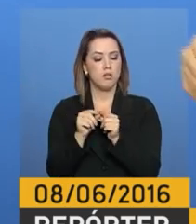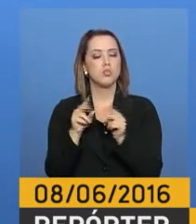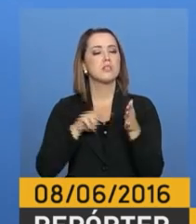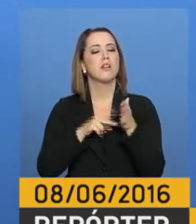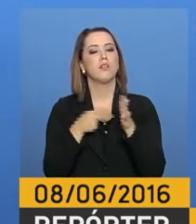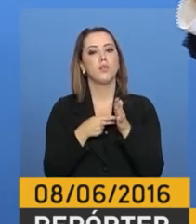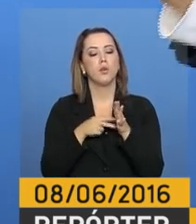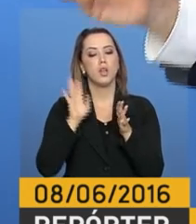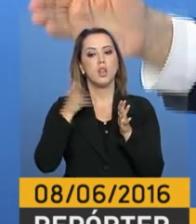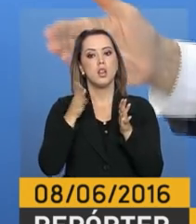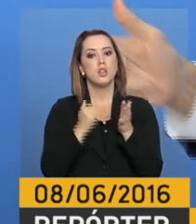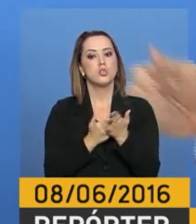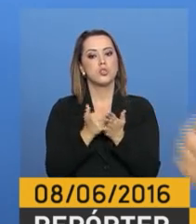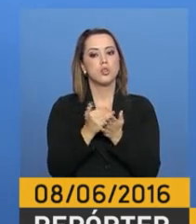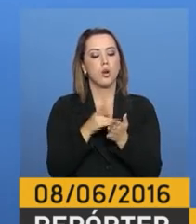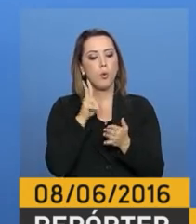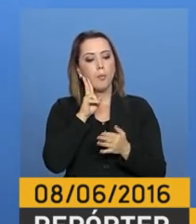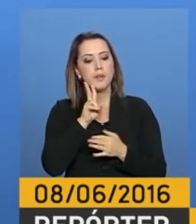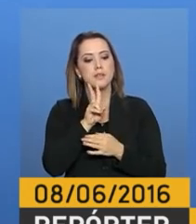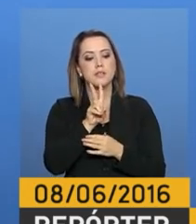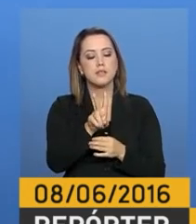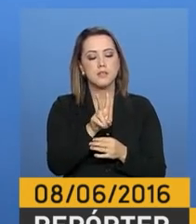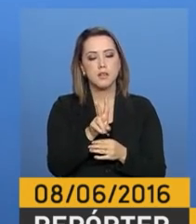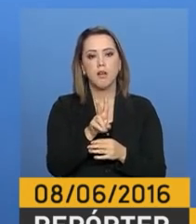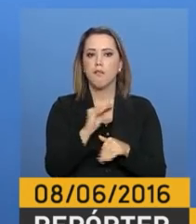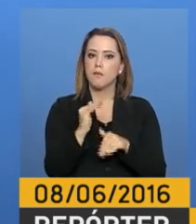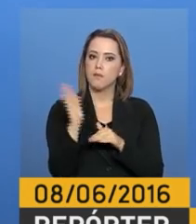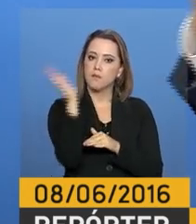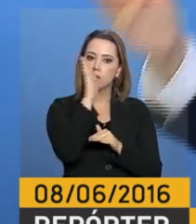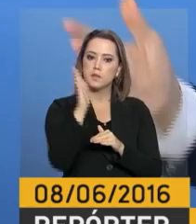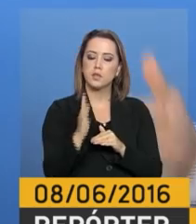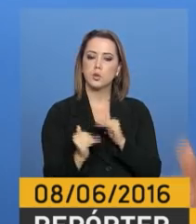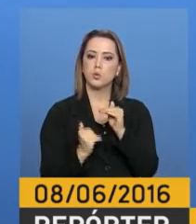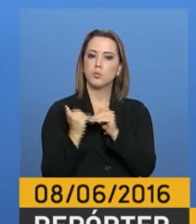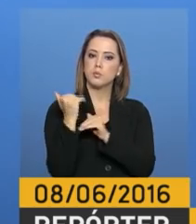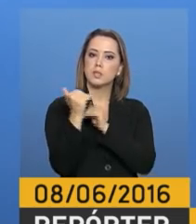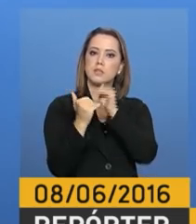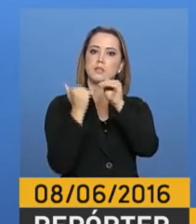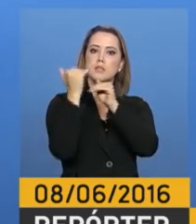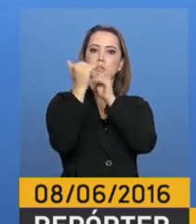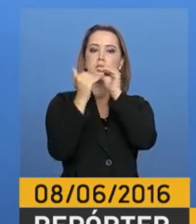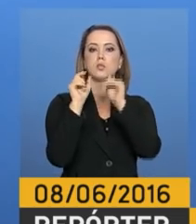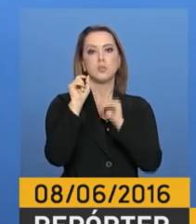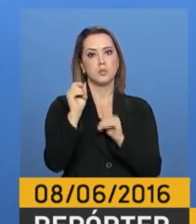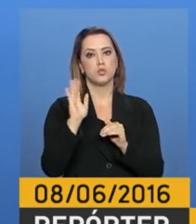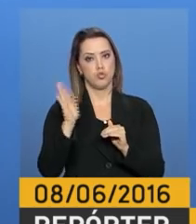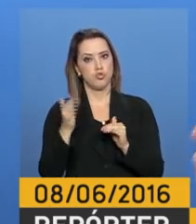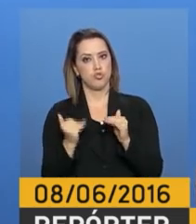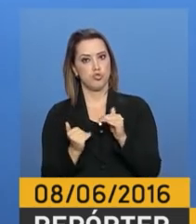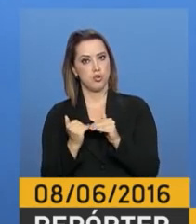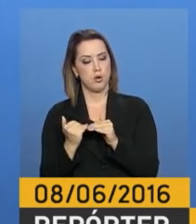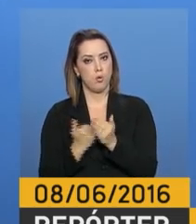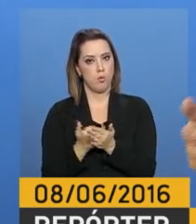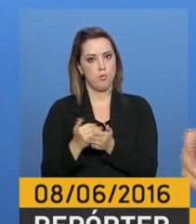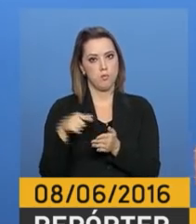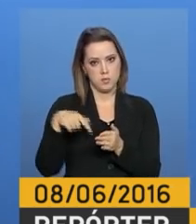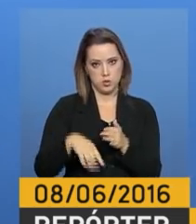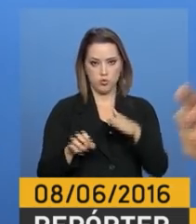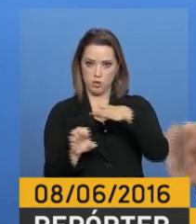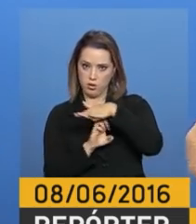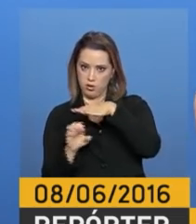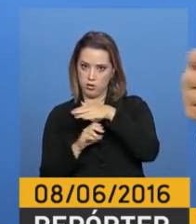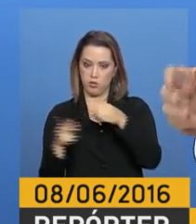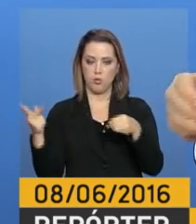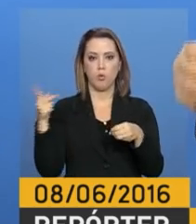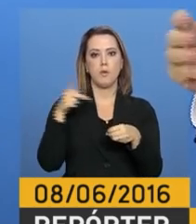de emissão de títulos já se começa começou com a própria Petrobras mas empresas privadas nos